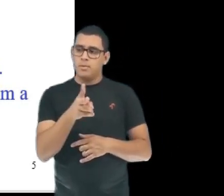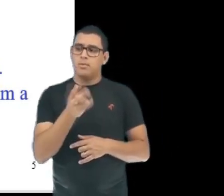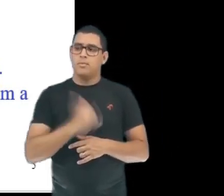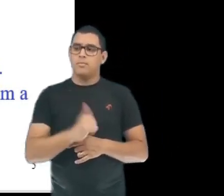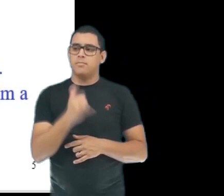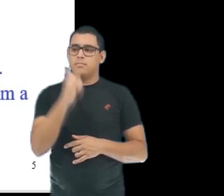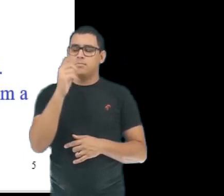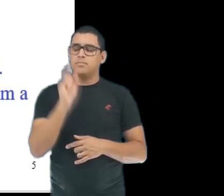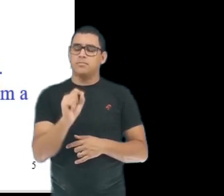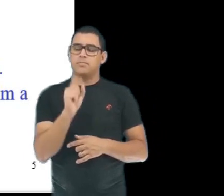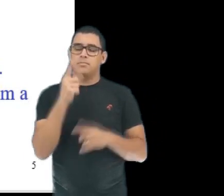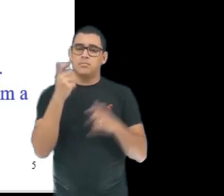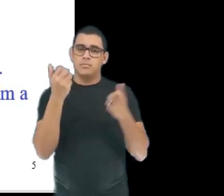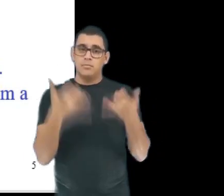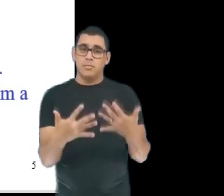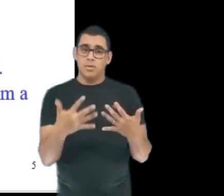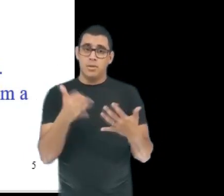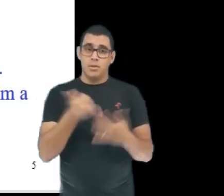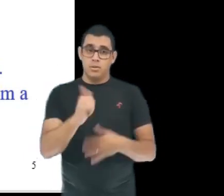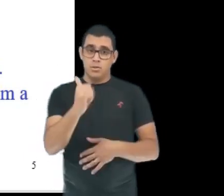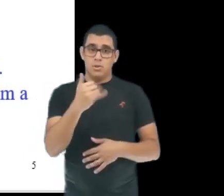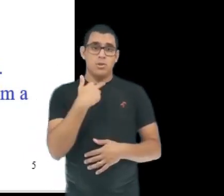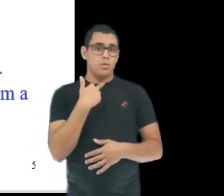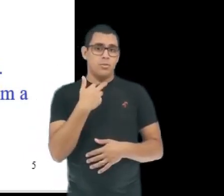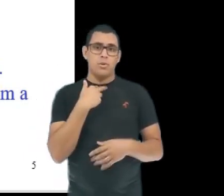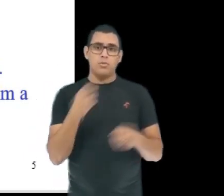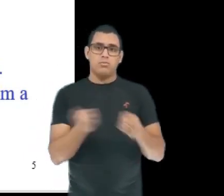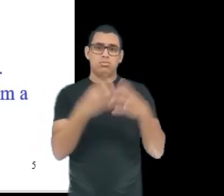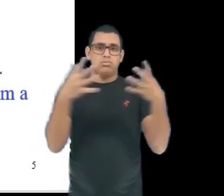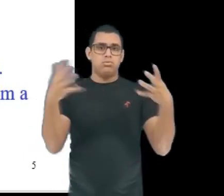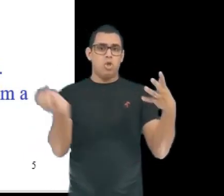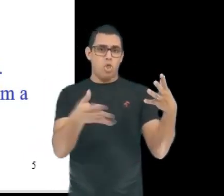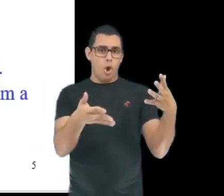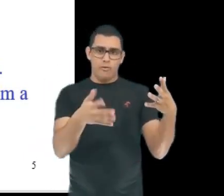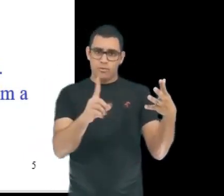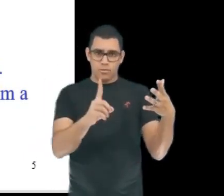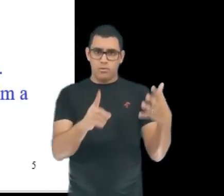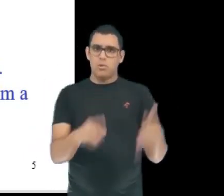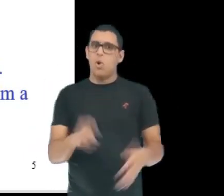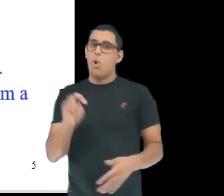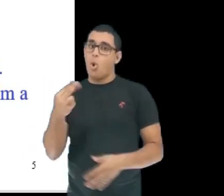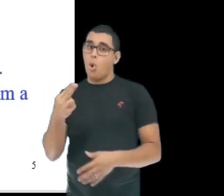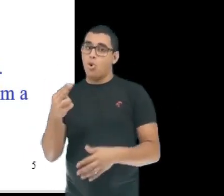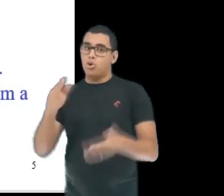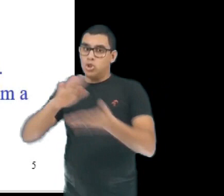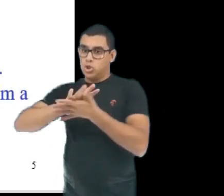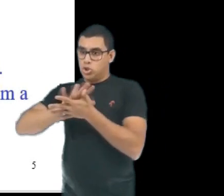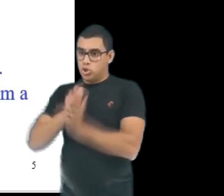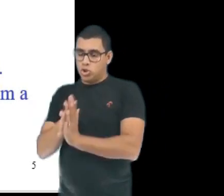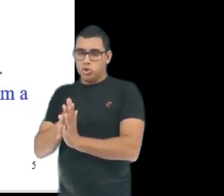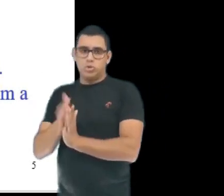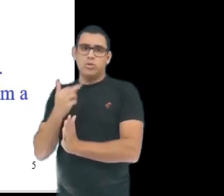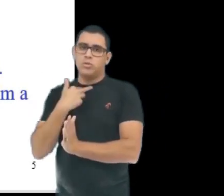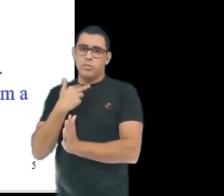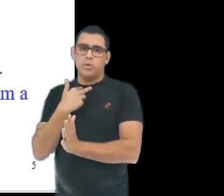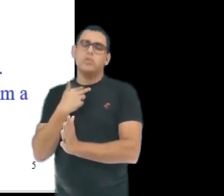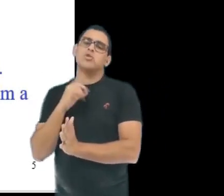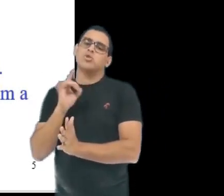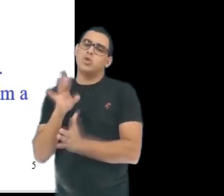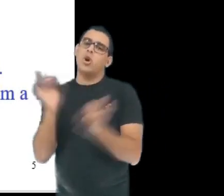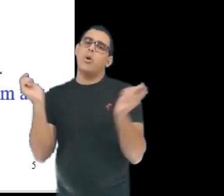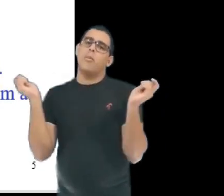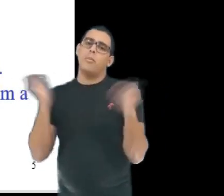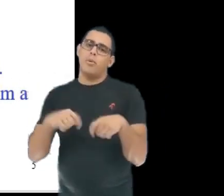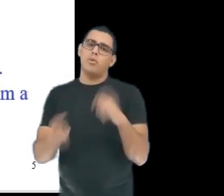da conservação de energia, que diz que a energia não pode ser criada nem destruída, ela é apenas transformada,